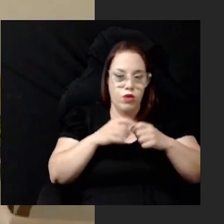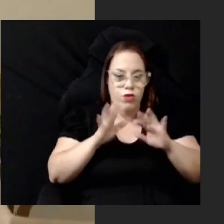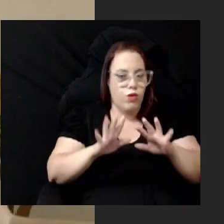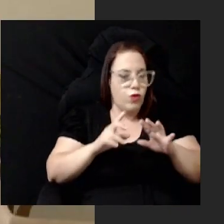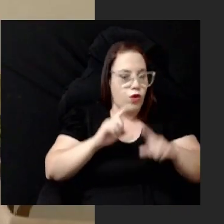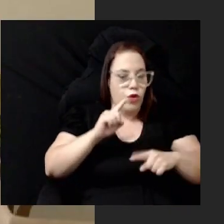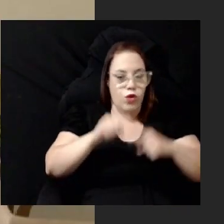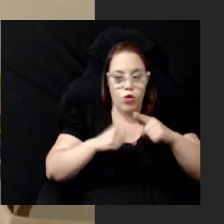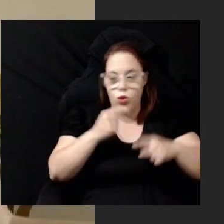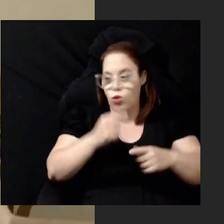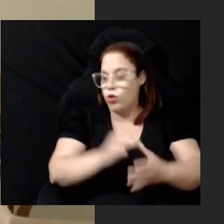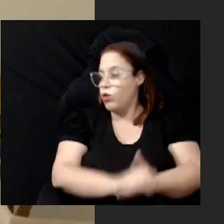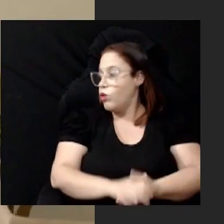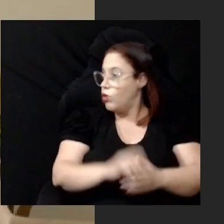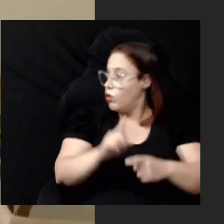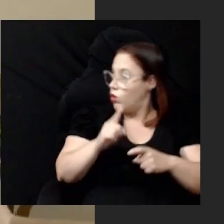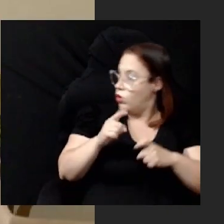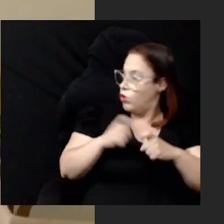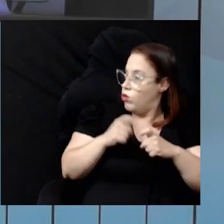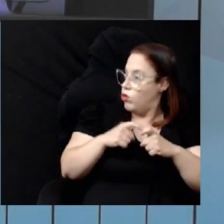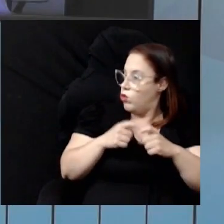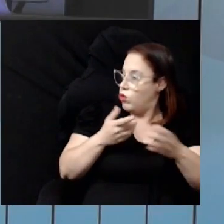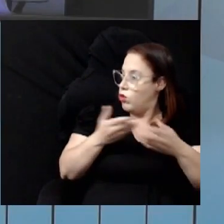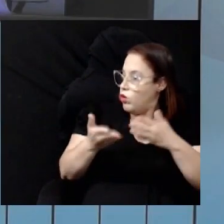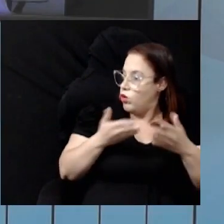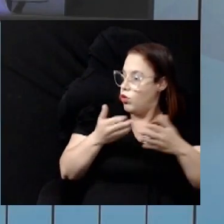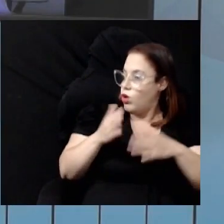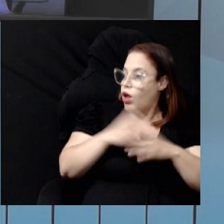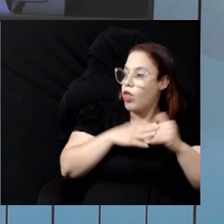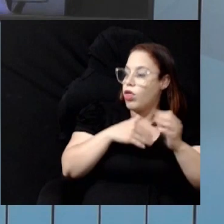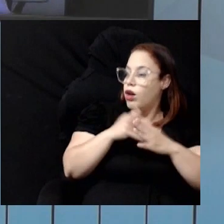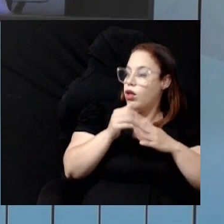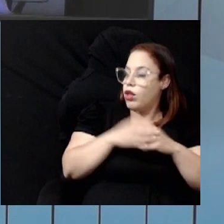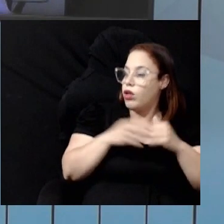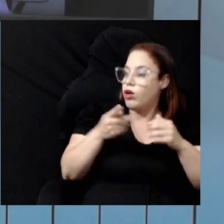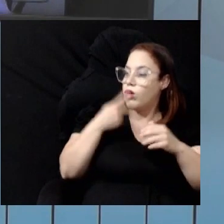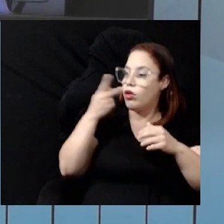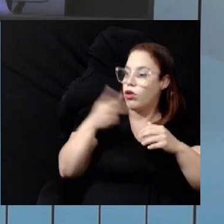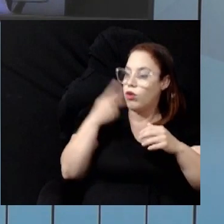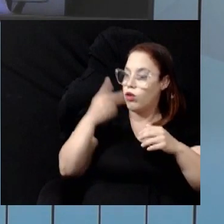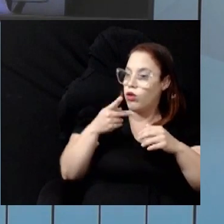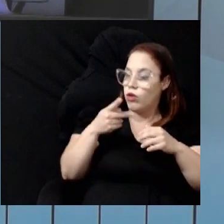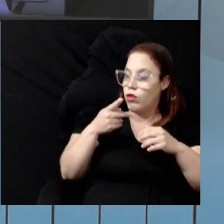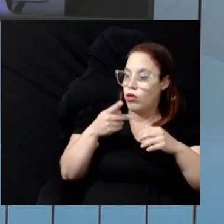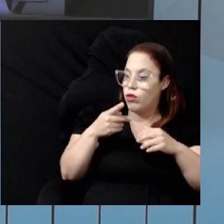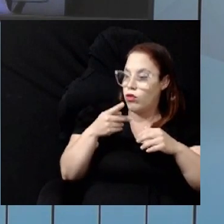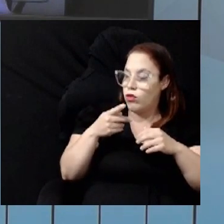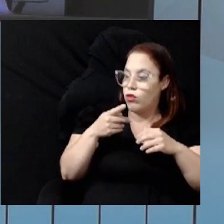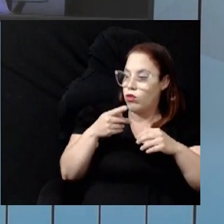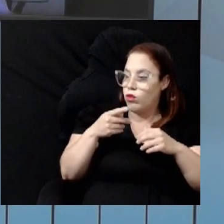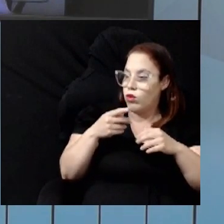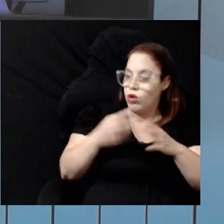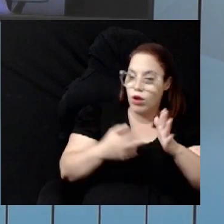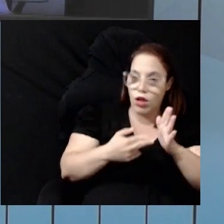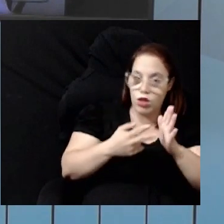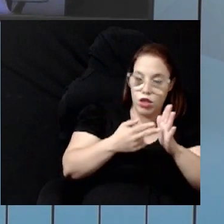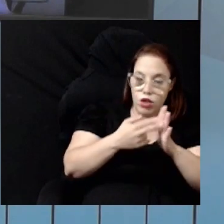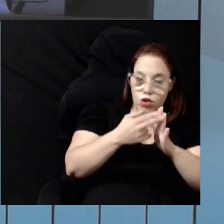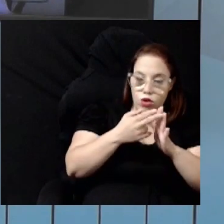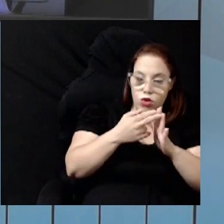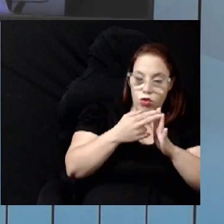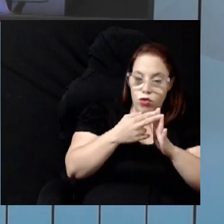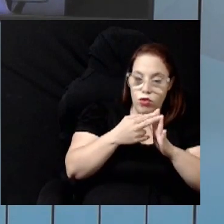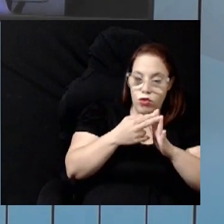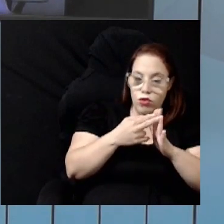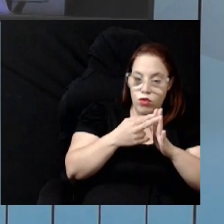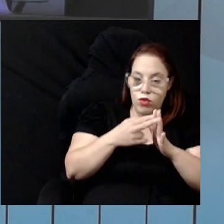outros tipos de câncer. Doutor, agora com relação ao tratamento, né? O senhor disse que boa parte é